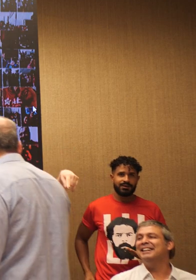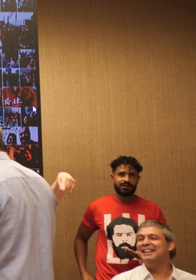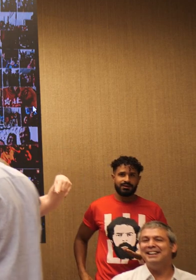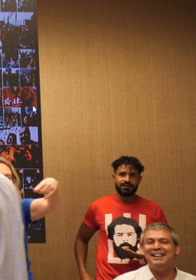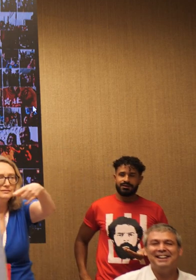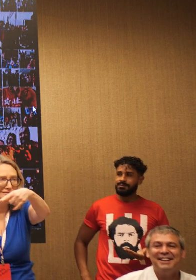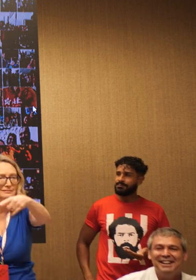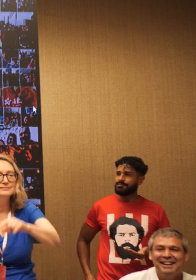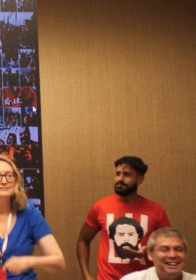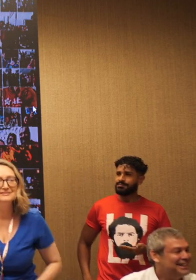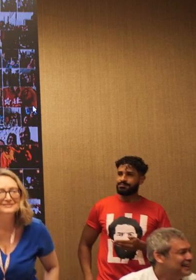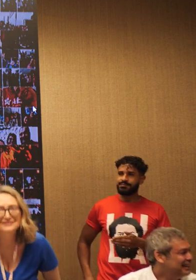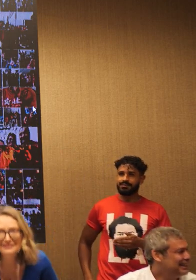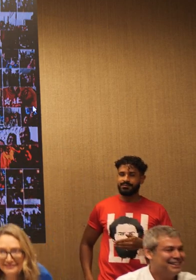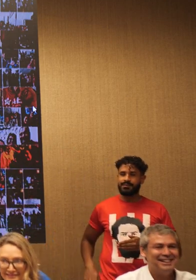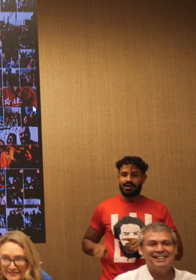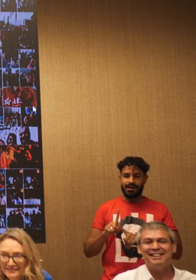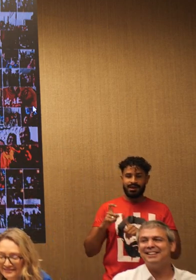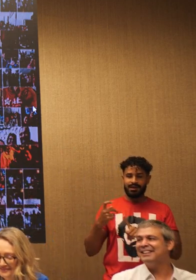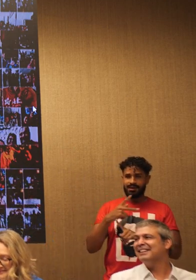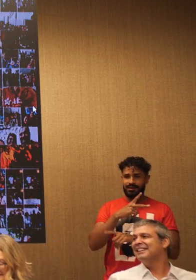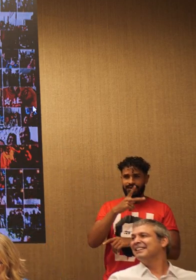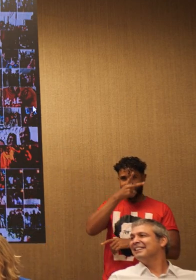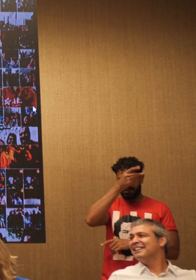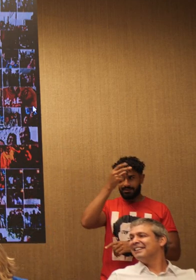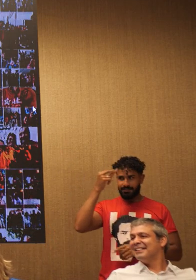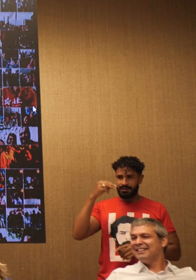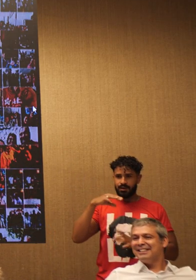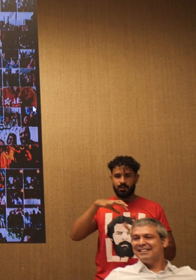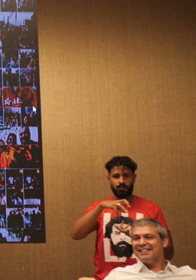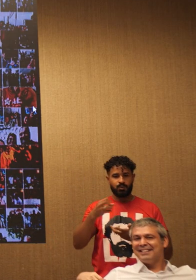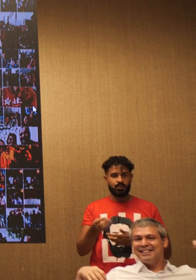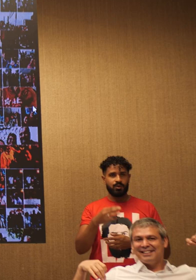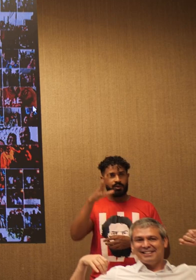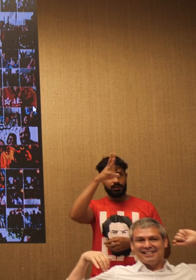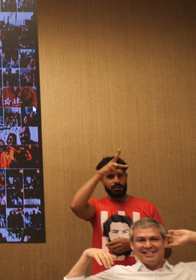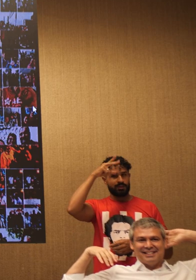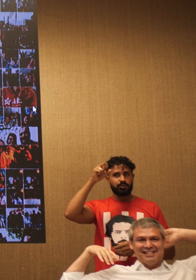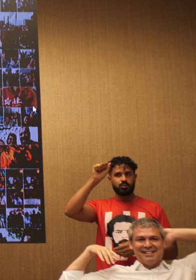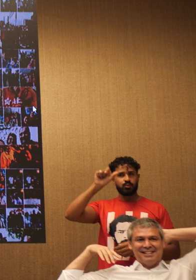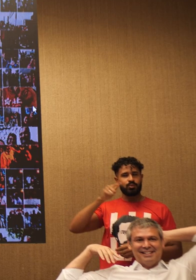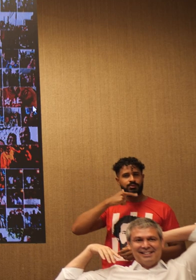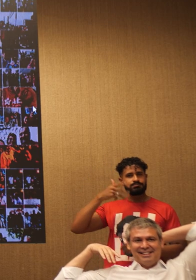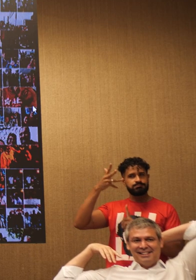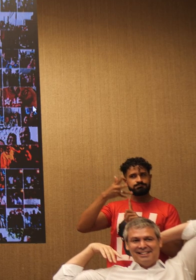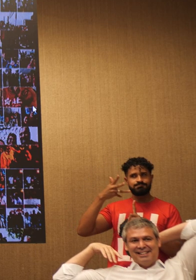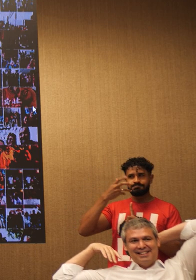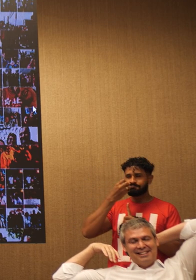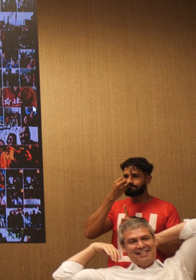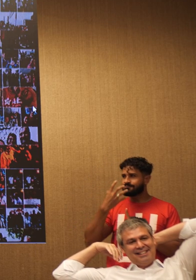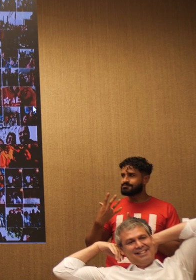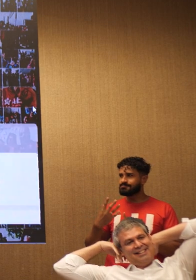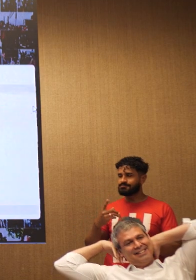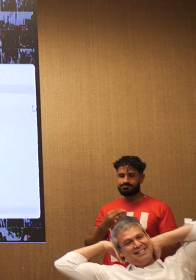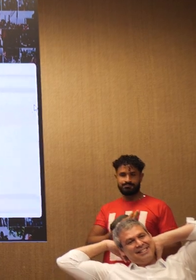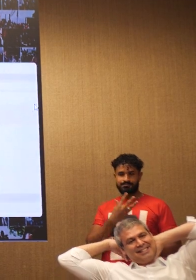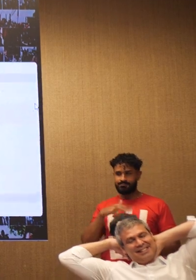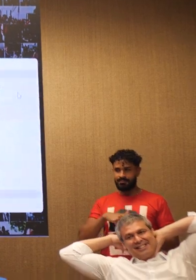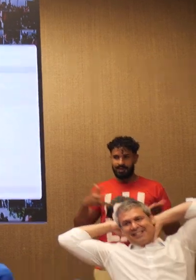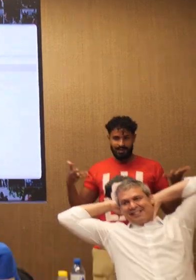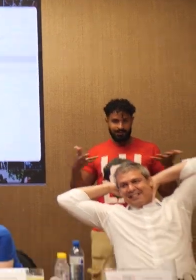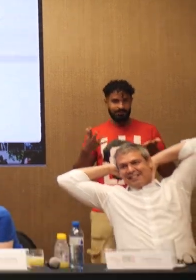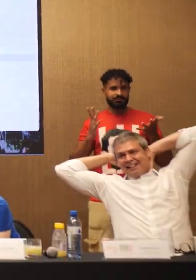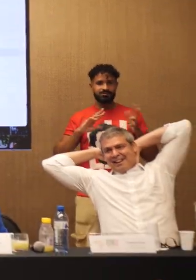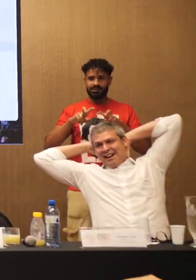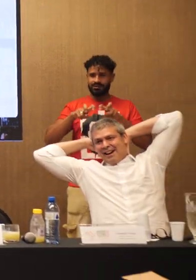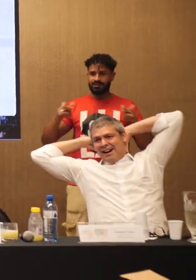Maduz, nosso ex-prefeito de Mundo Novo, Mato Grosso do Sul. Que boa fala que nós tivemos aqui, né? E agora a gente já